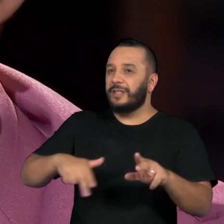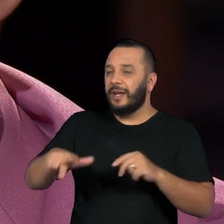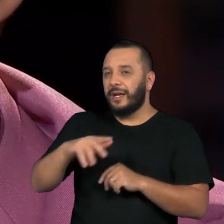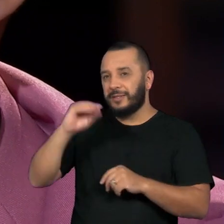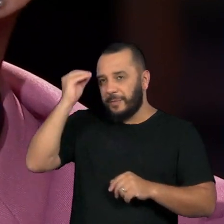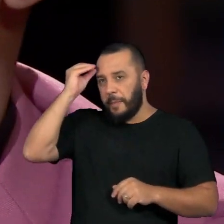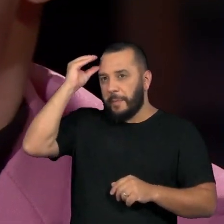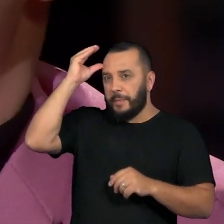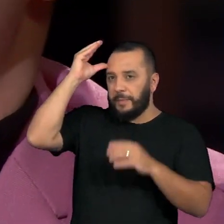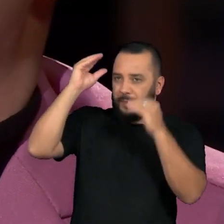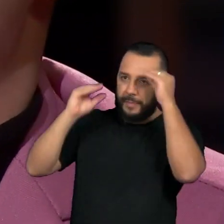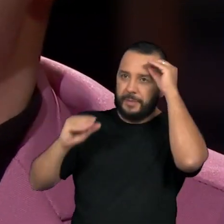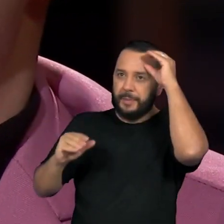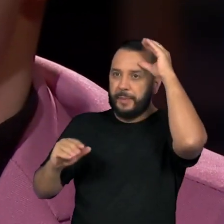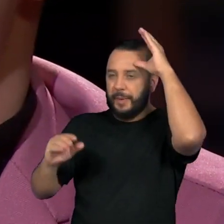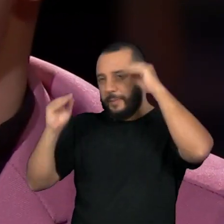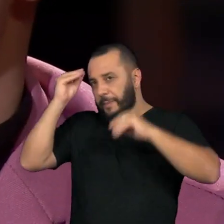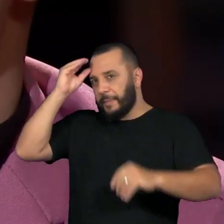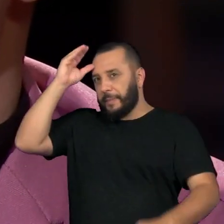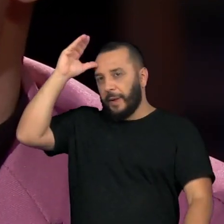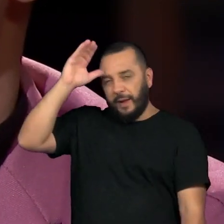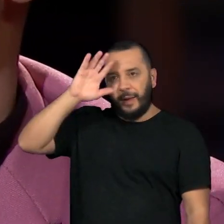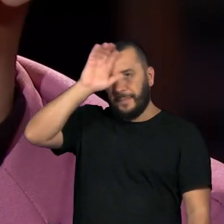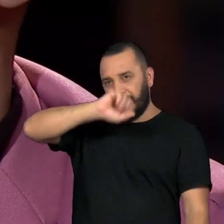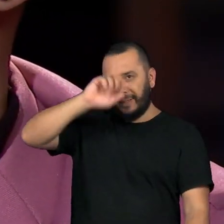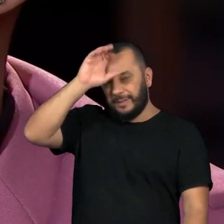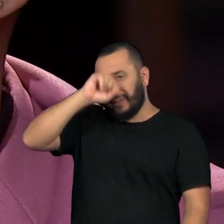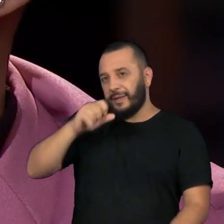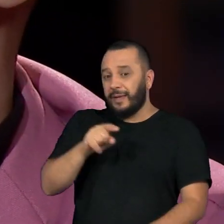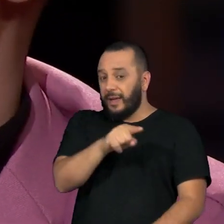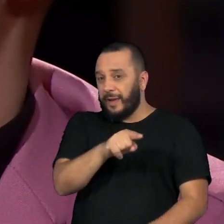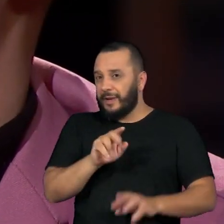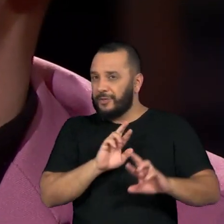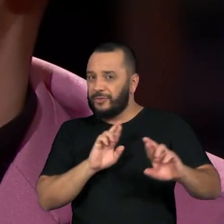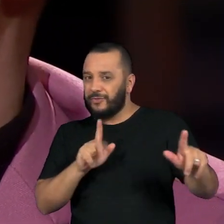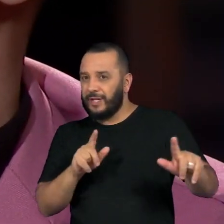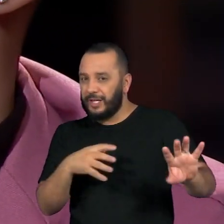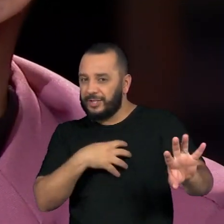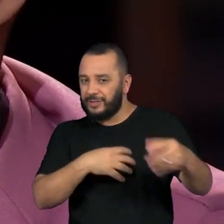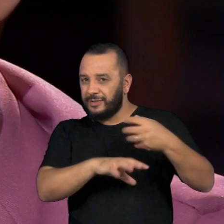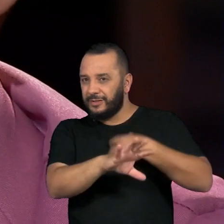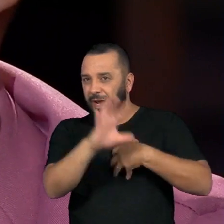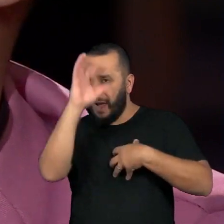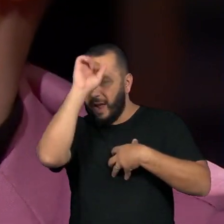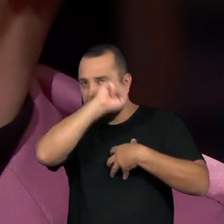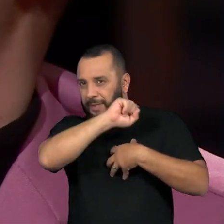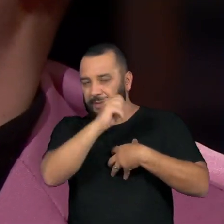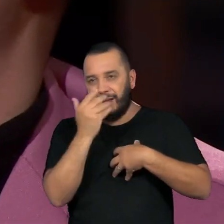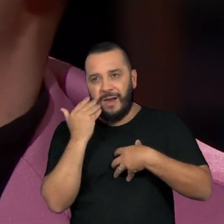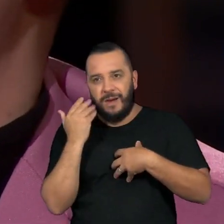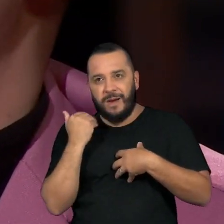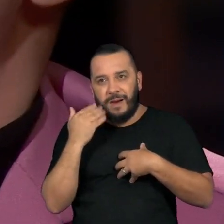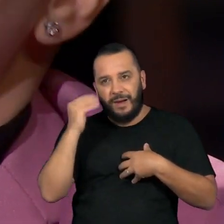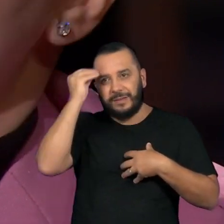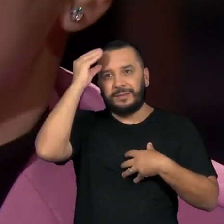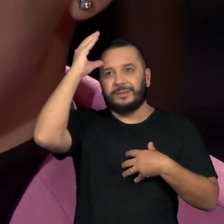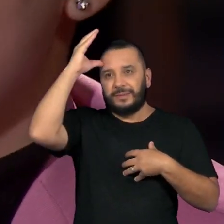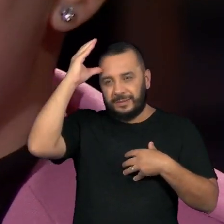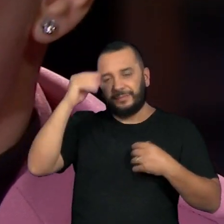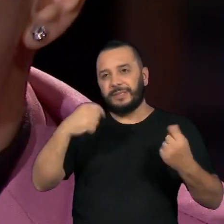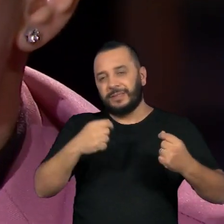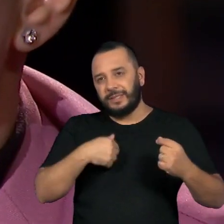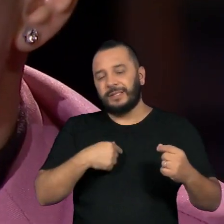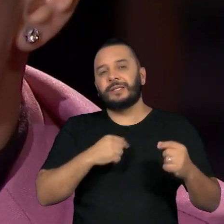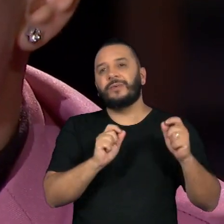lidar com o diferente, que a gente reforça a importância da empatia, do acolhimento e que a gente